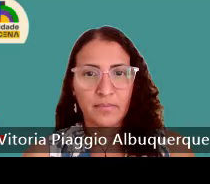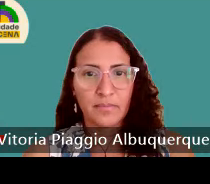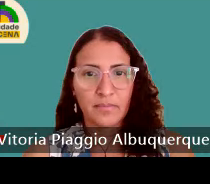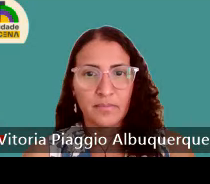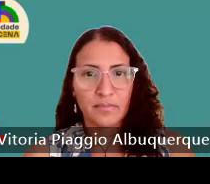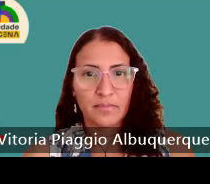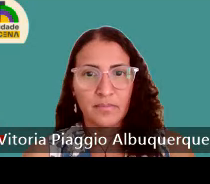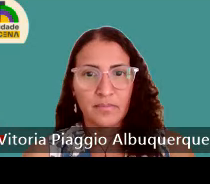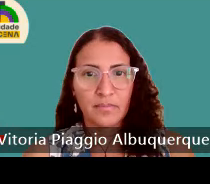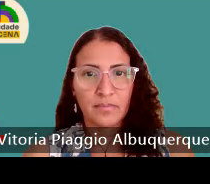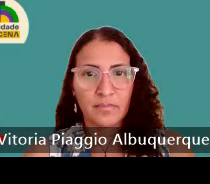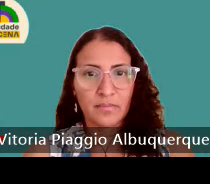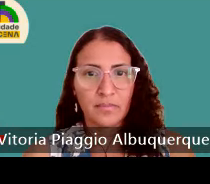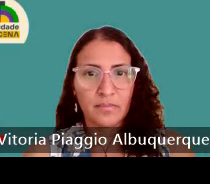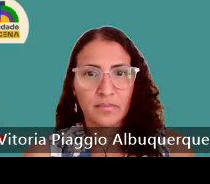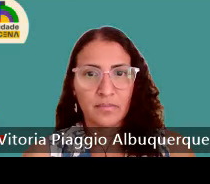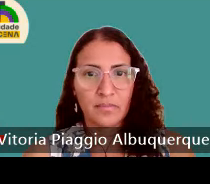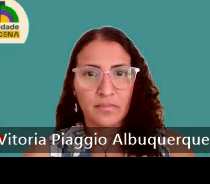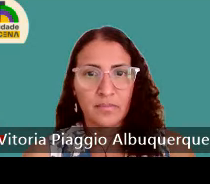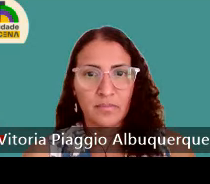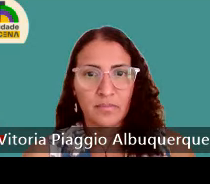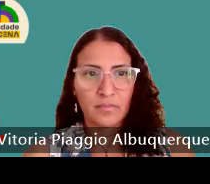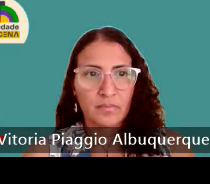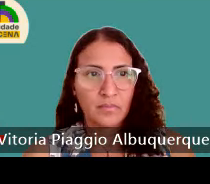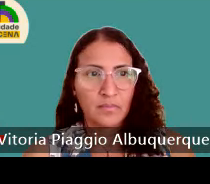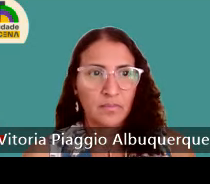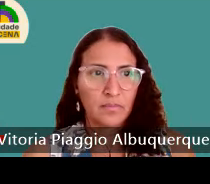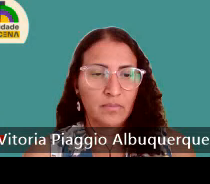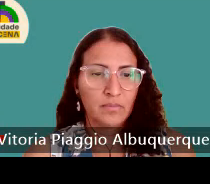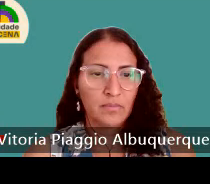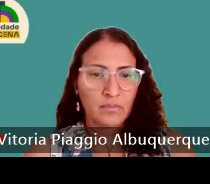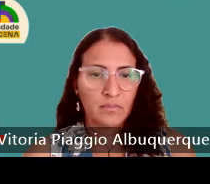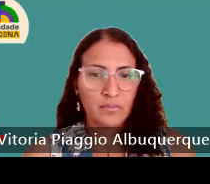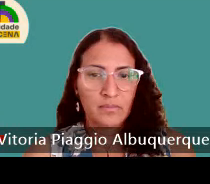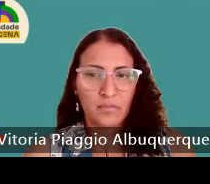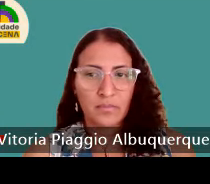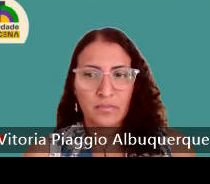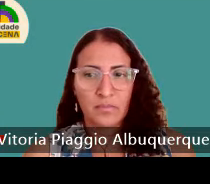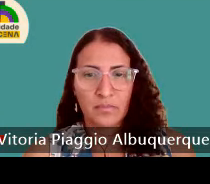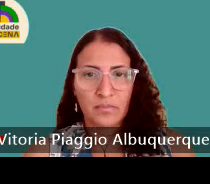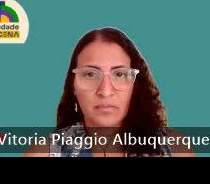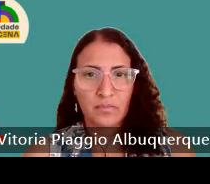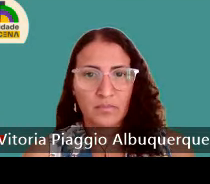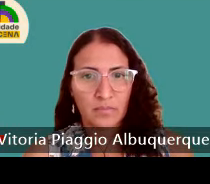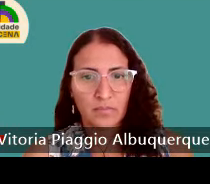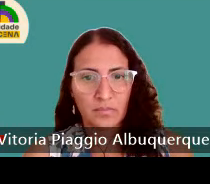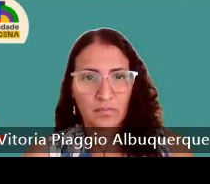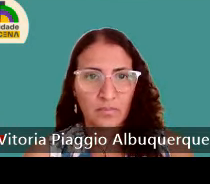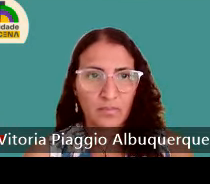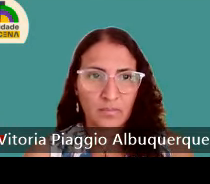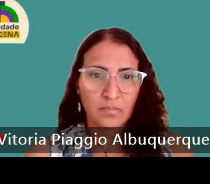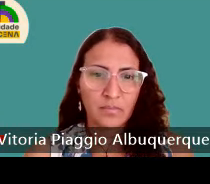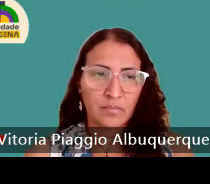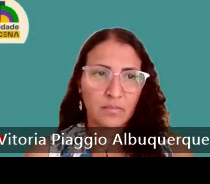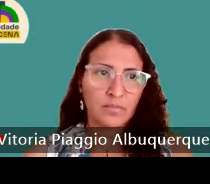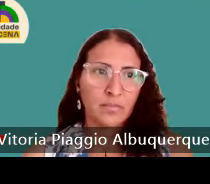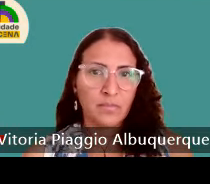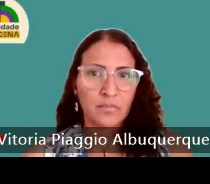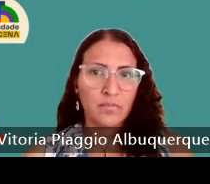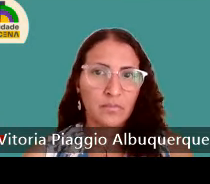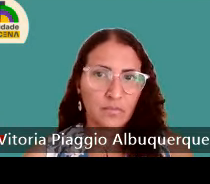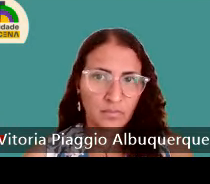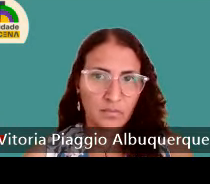e essas E essas mudanças elas são cada vez mais necessárias e mais eh numerosas também né a gente tem um